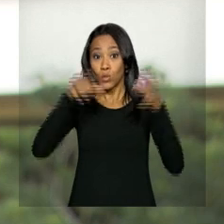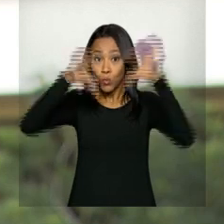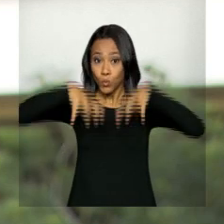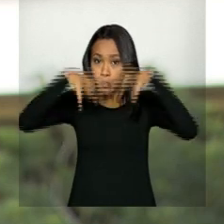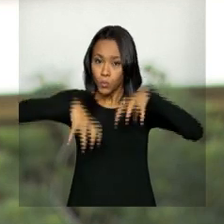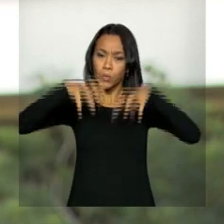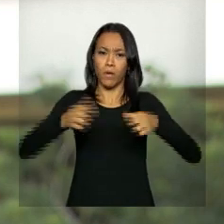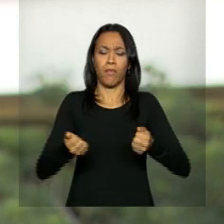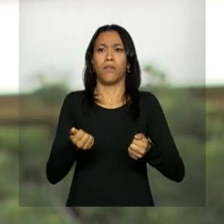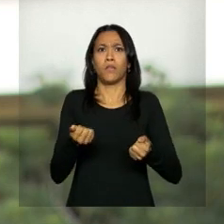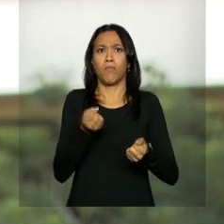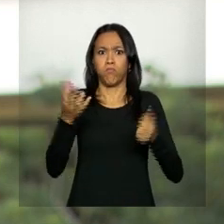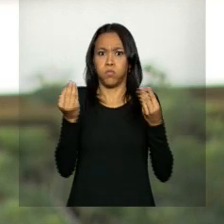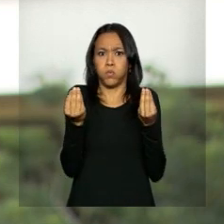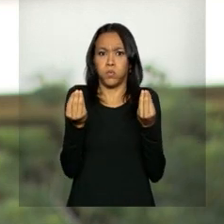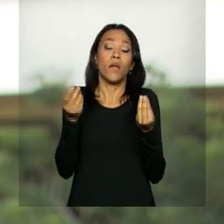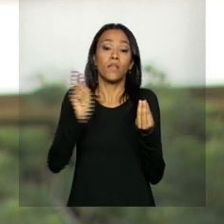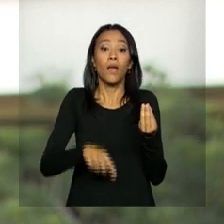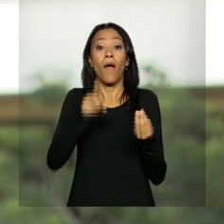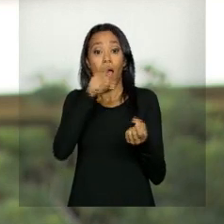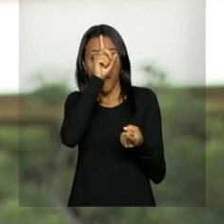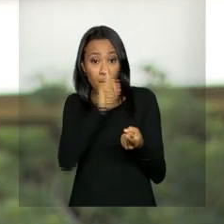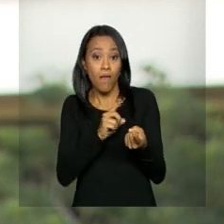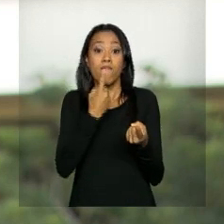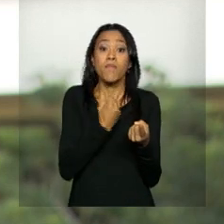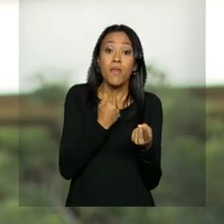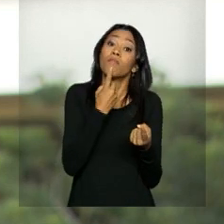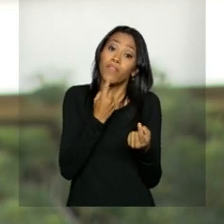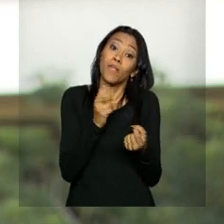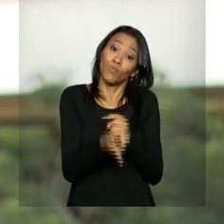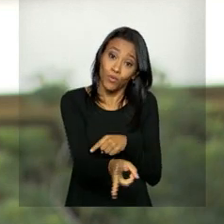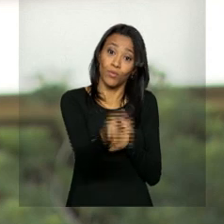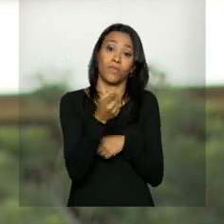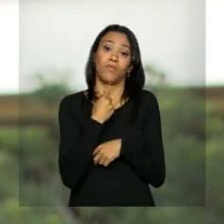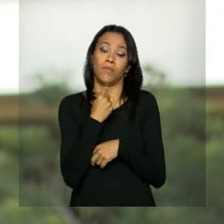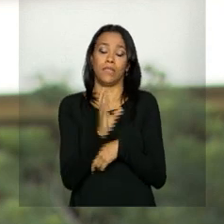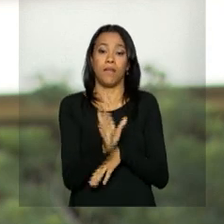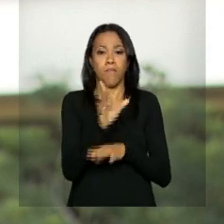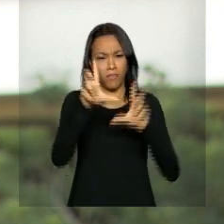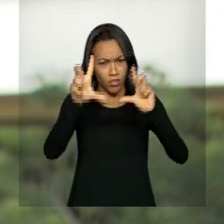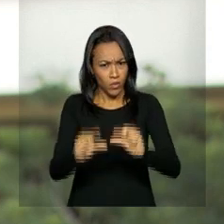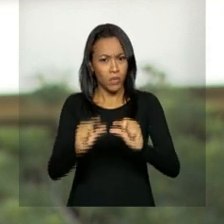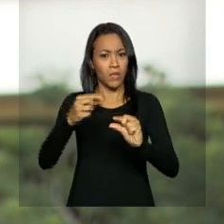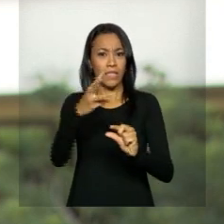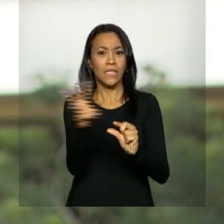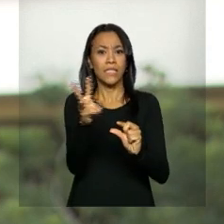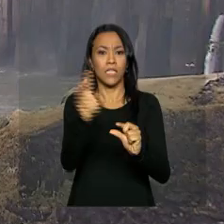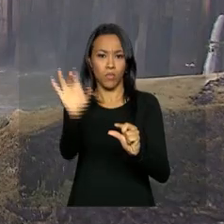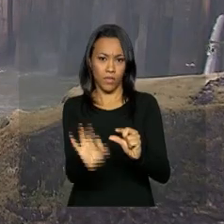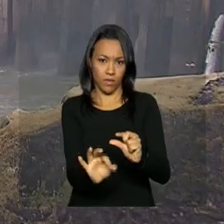chuvas que aumentou nos últimos meses a bandeira ainda é vermelha mas no primeiro patamar tarifário uma redução de